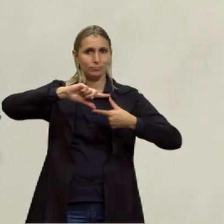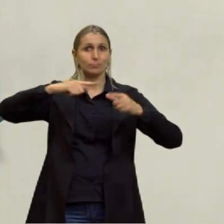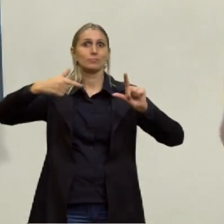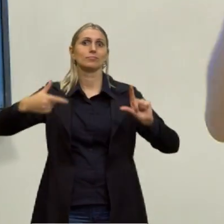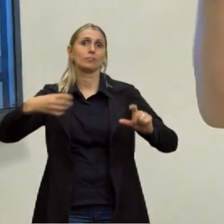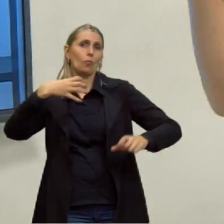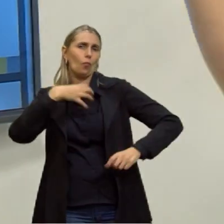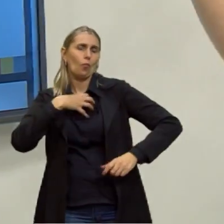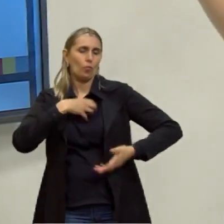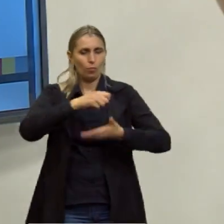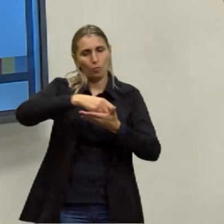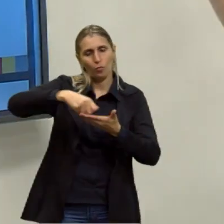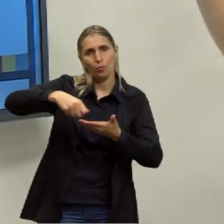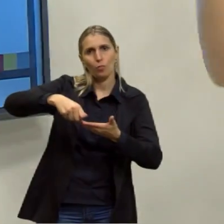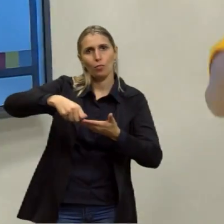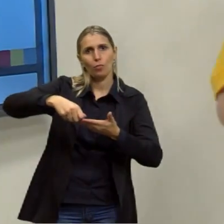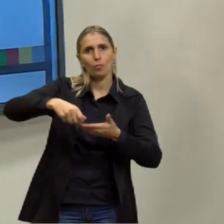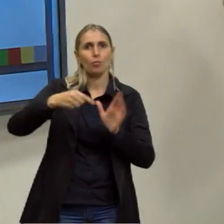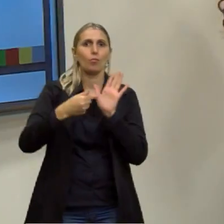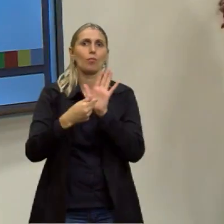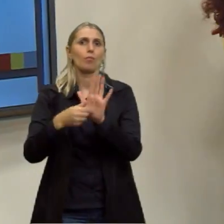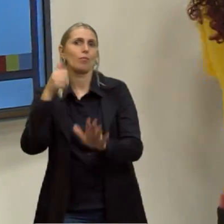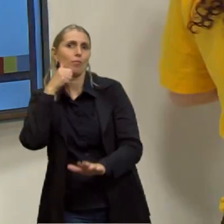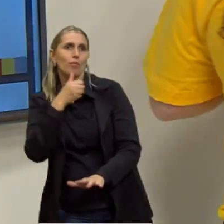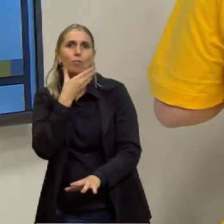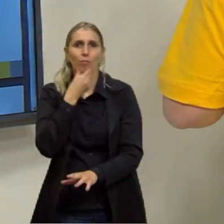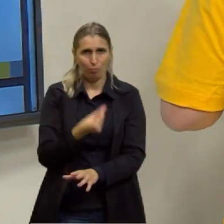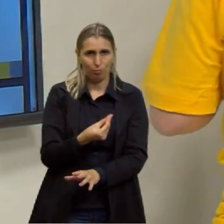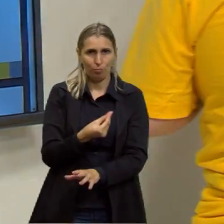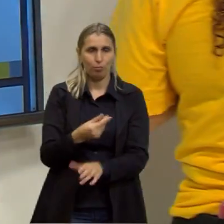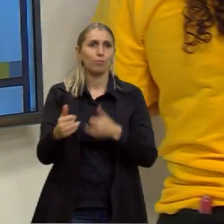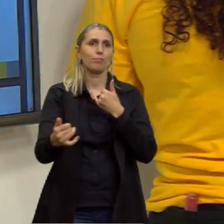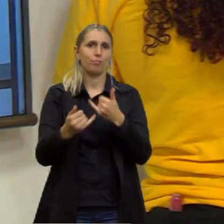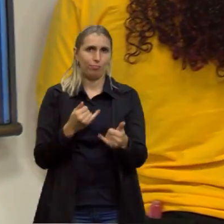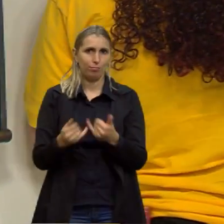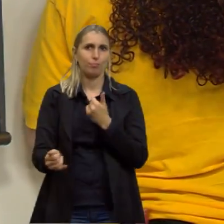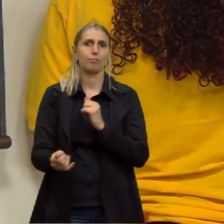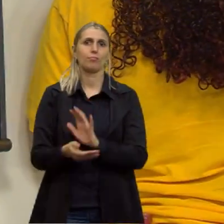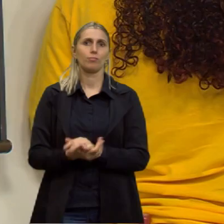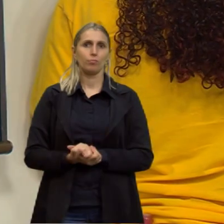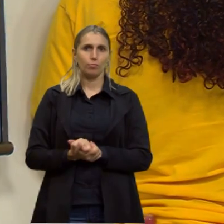de se inscrever para determinar gênero por exemplo